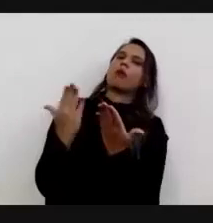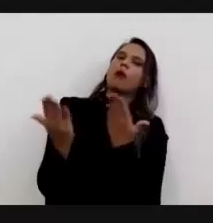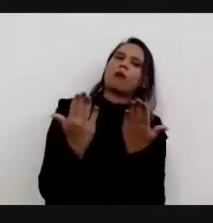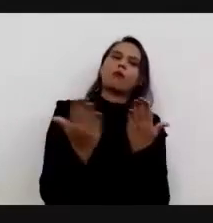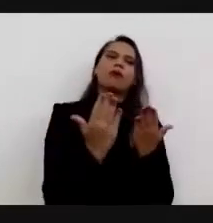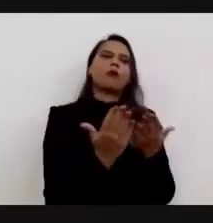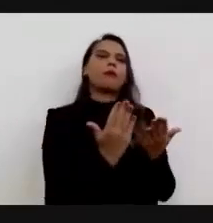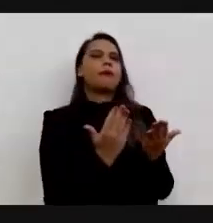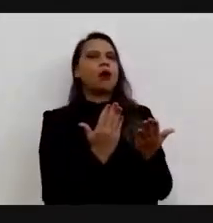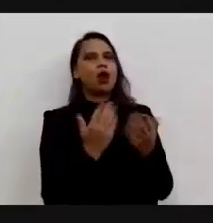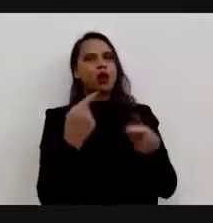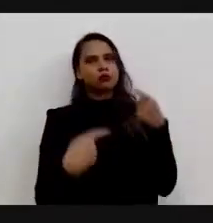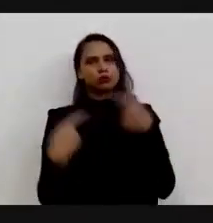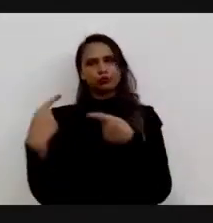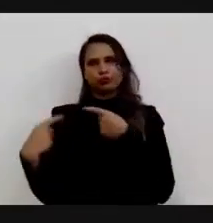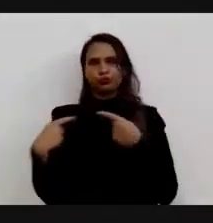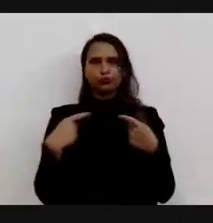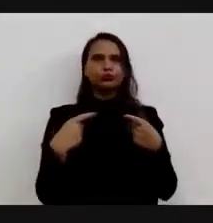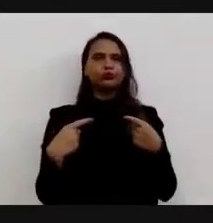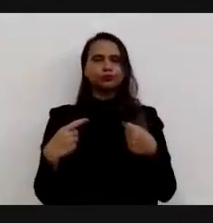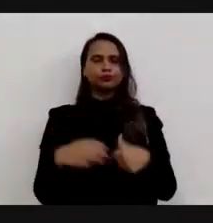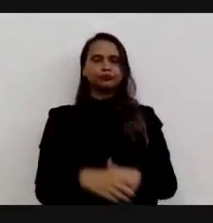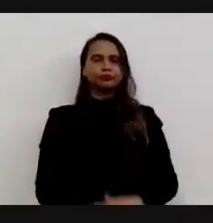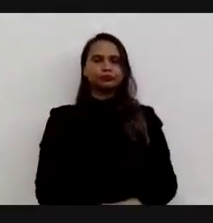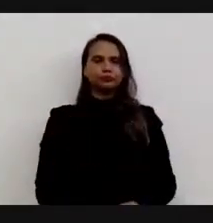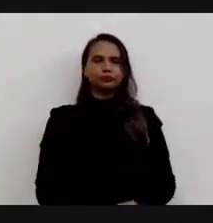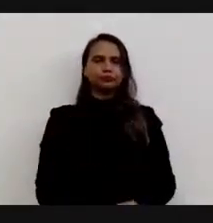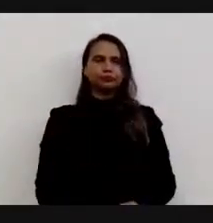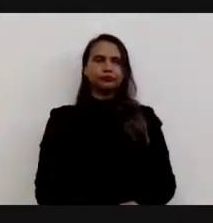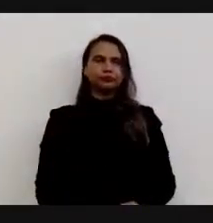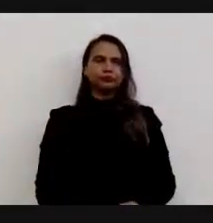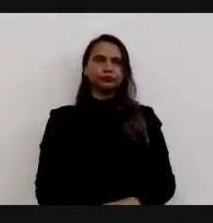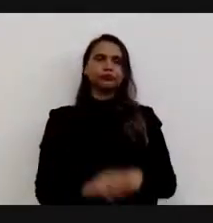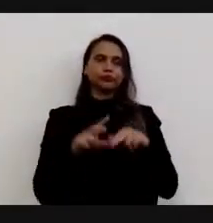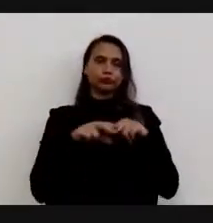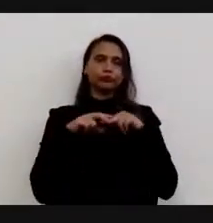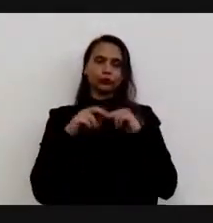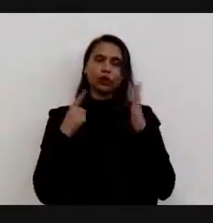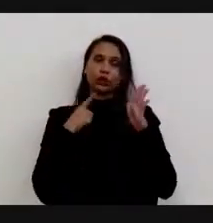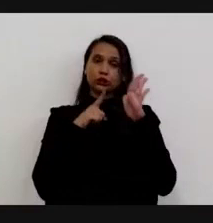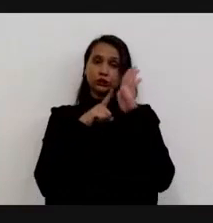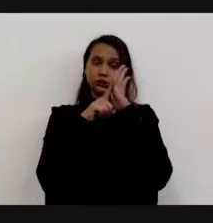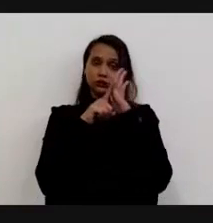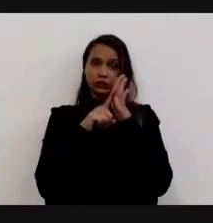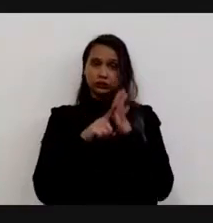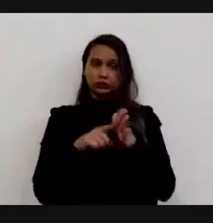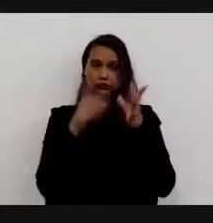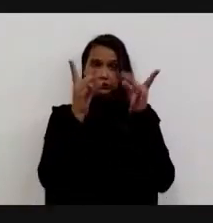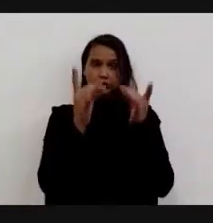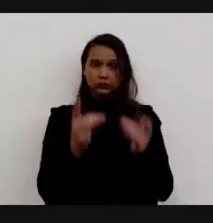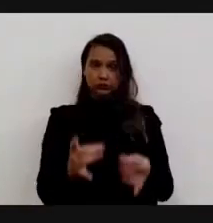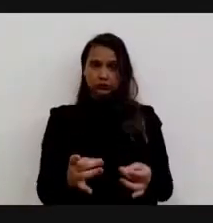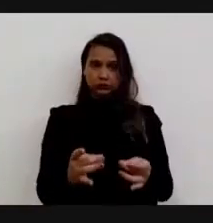os players para discutir isso daí. Então, existia essa prescrição na CESAI,